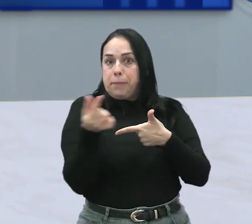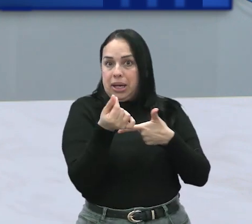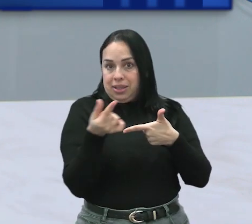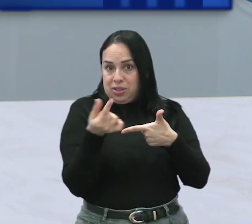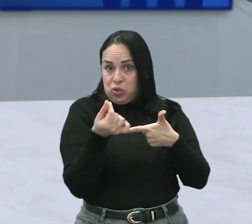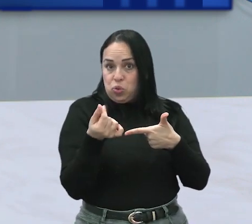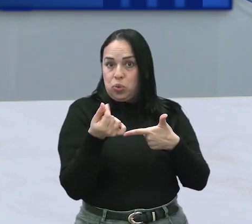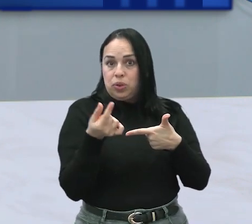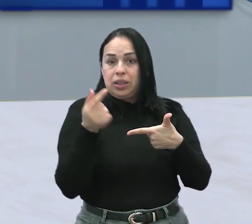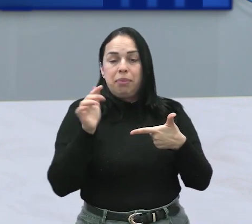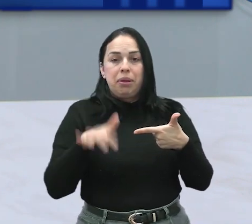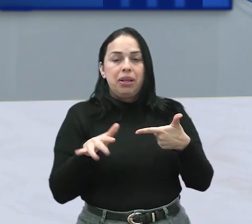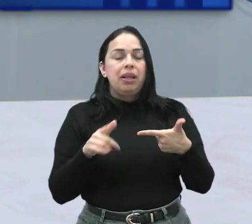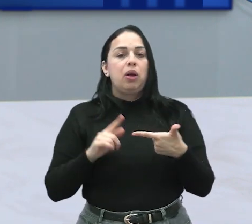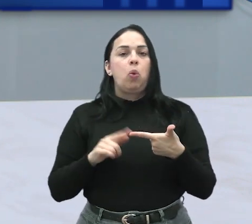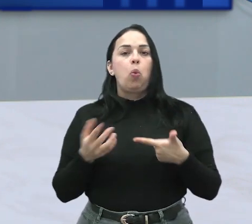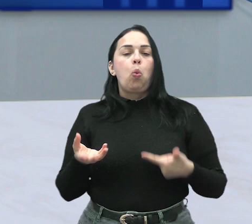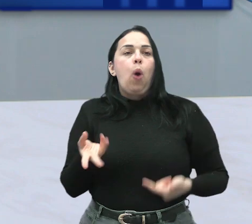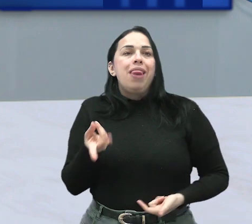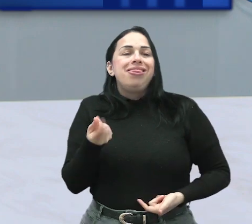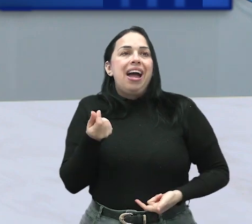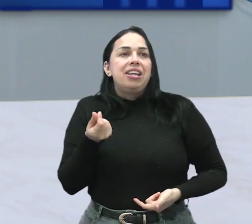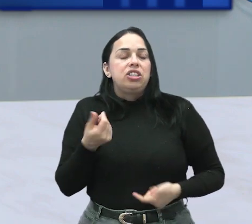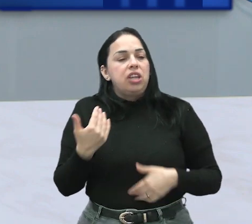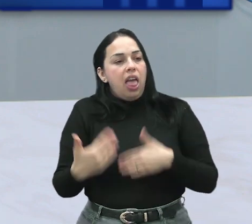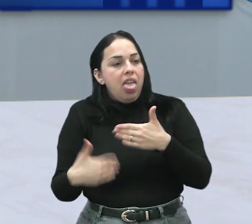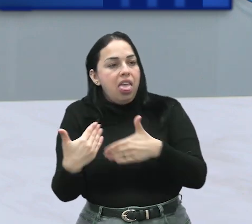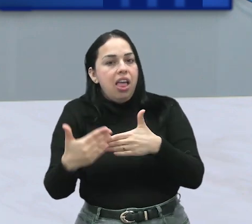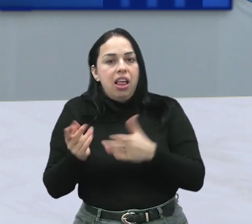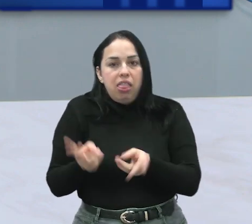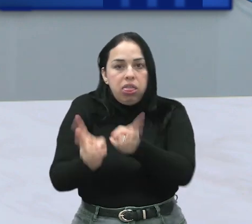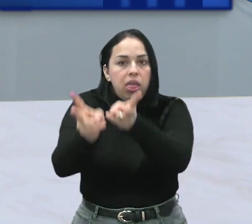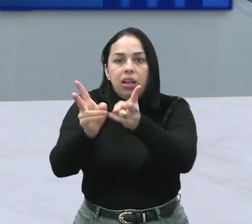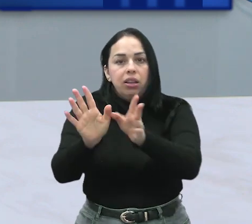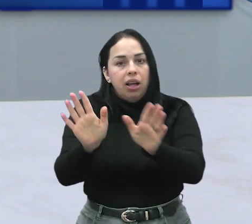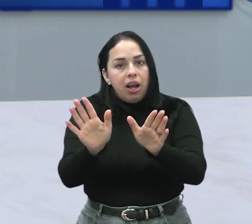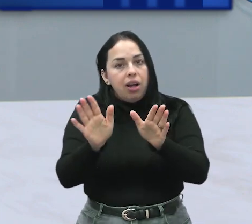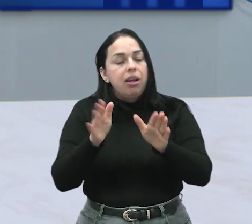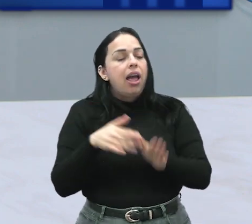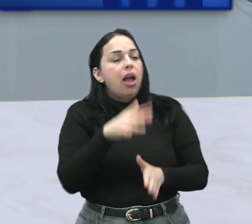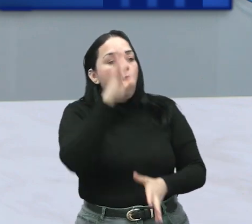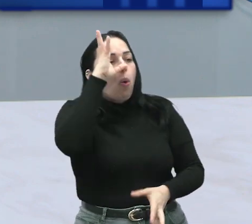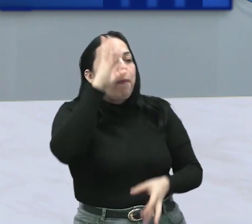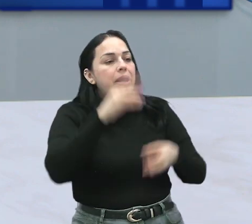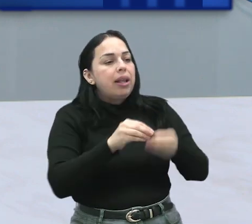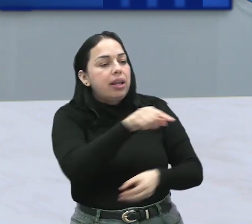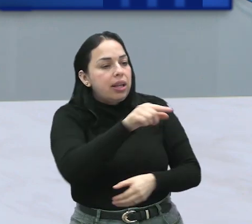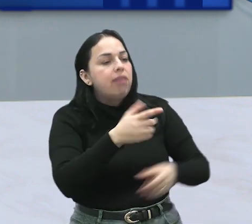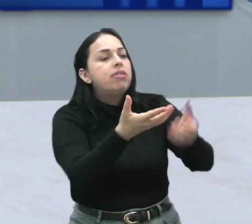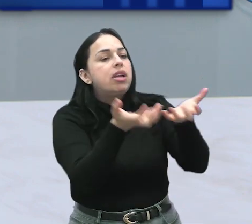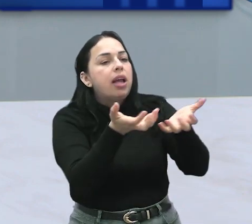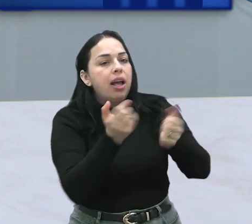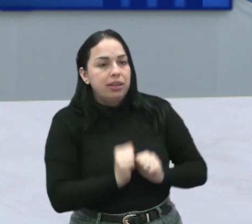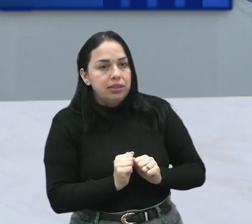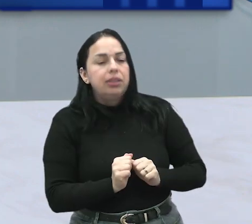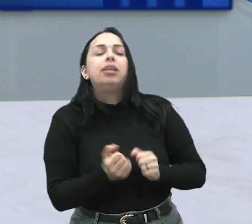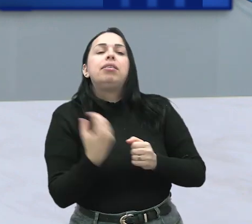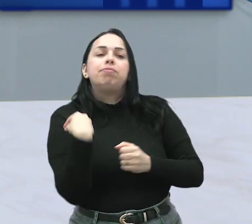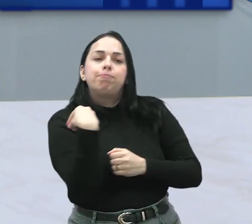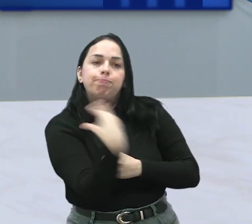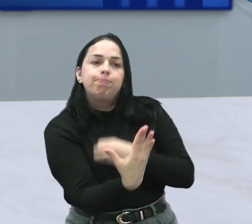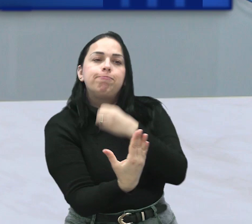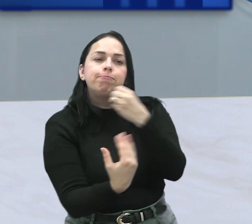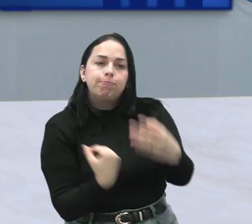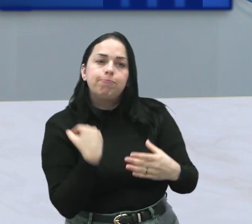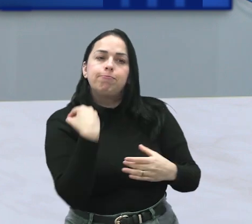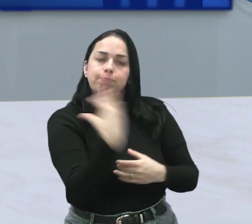essa oferta. Qualidade não significa durabilidade ou algo muito rebuscado, significa entender a expectativa do meu cliente e oferecer